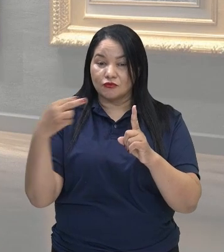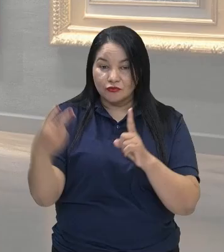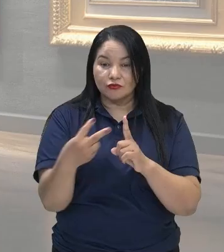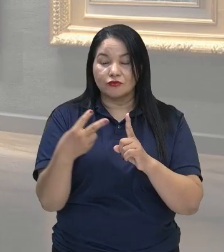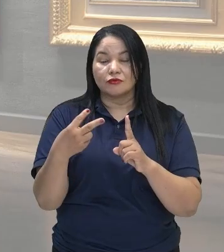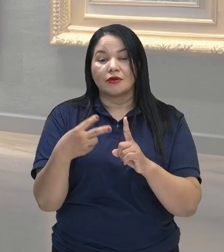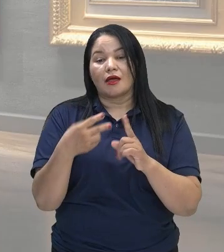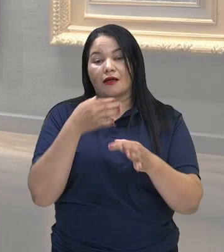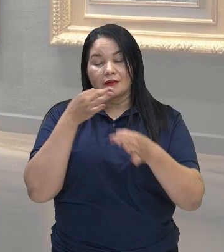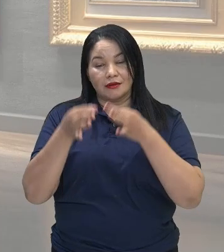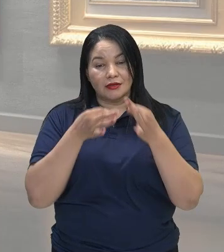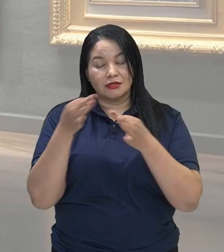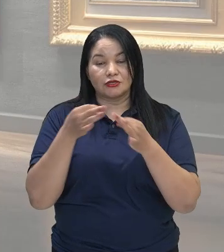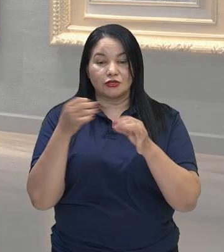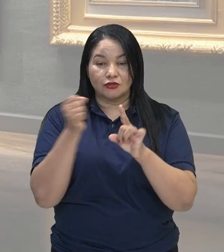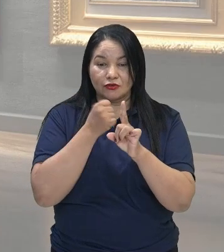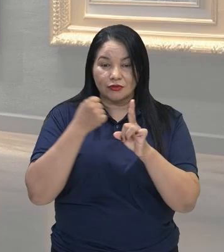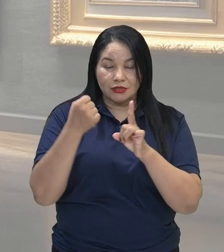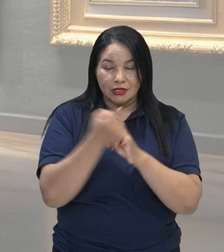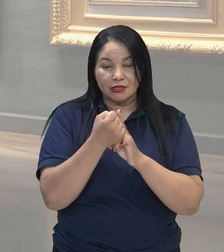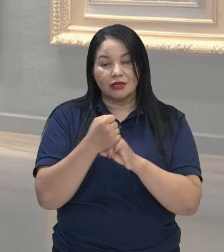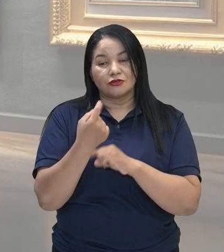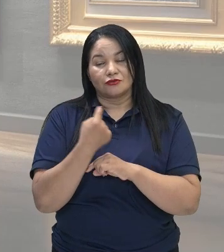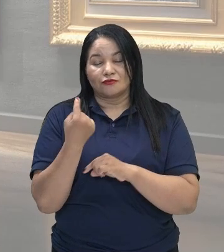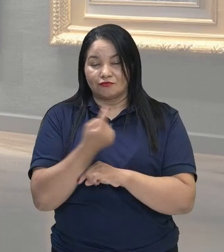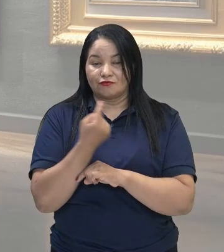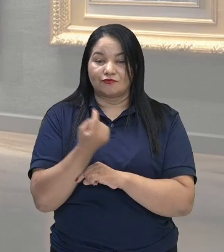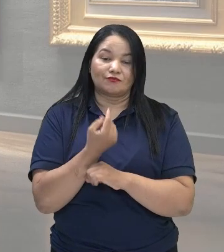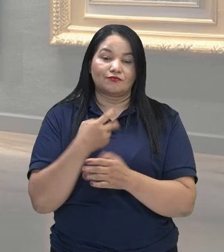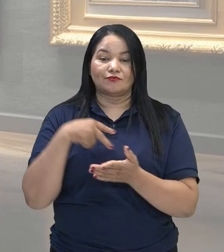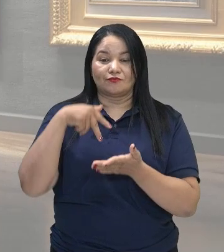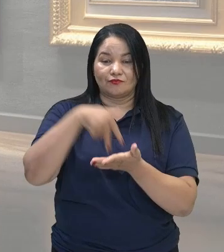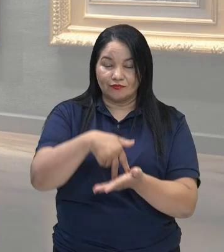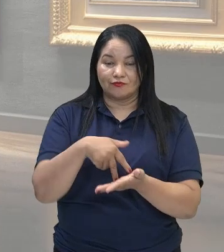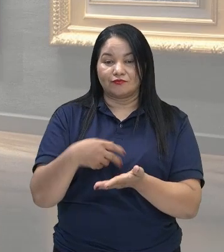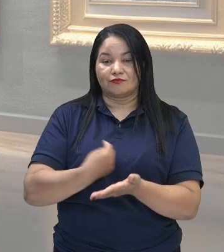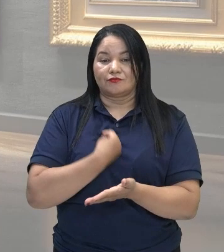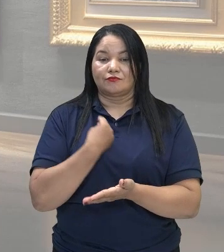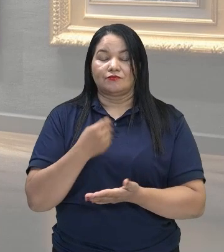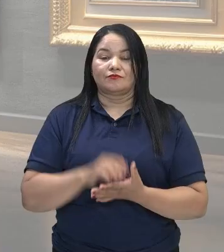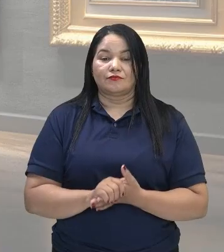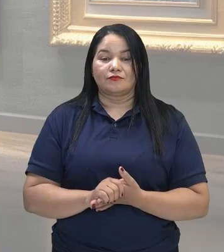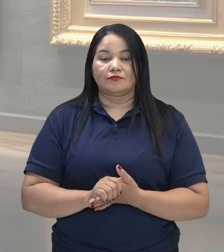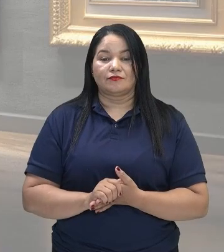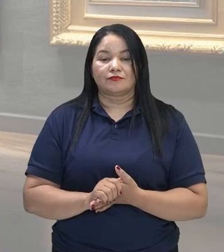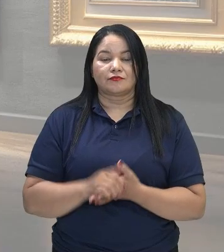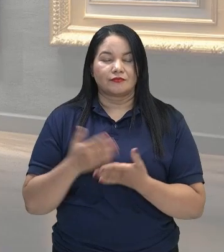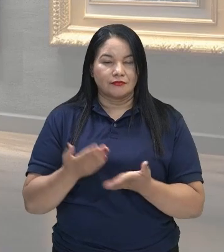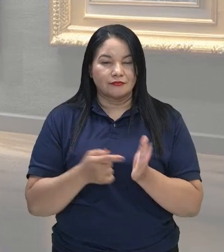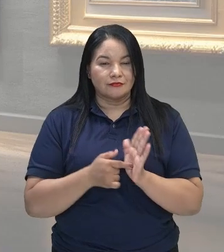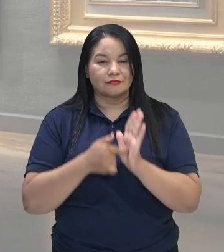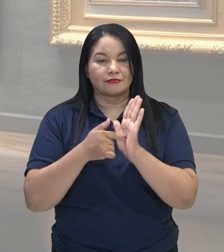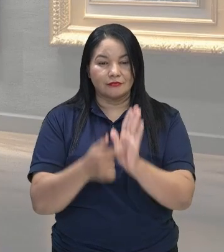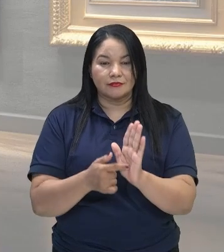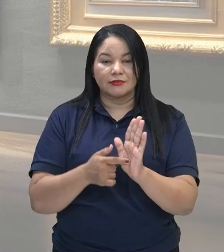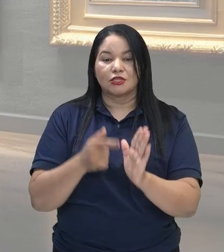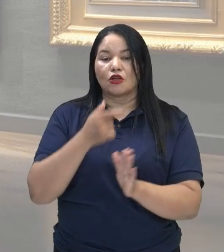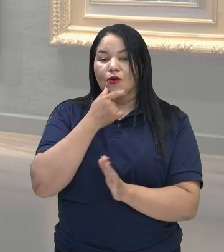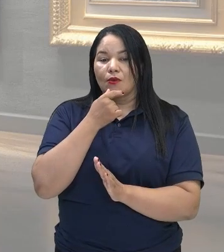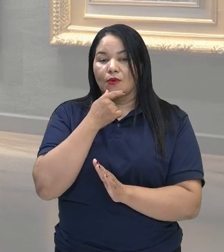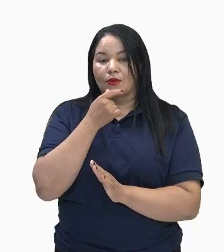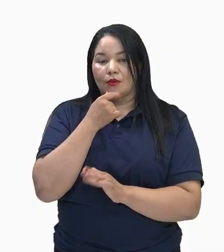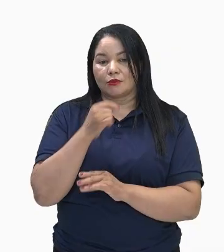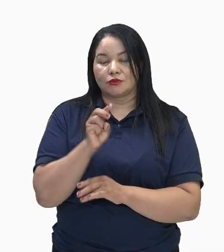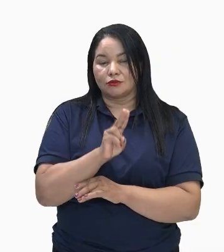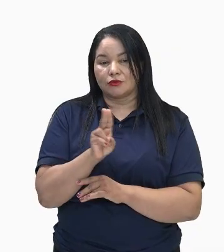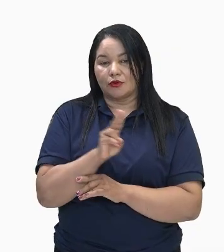a sociedade na qual estamos inseridos. E aí, nós apresentamos para vocês Zygmunt